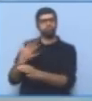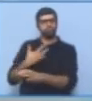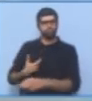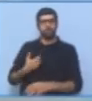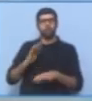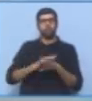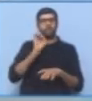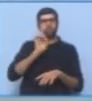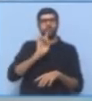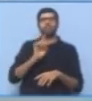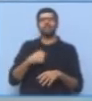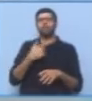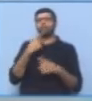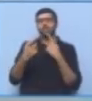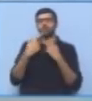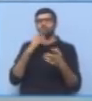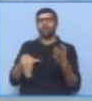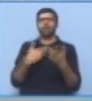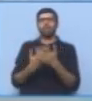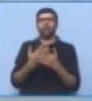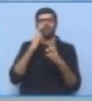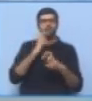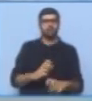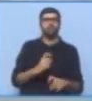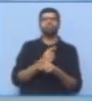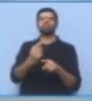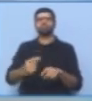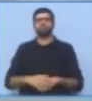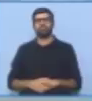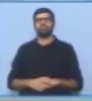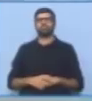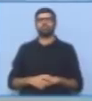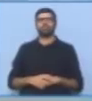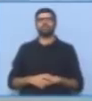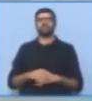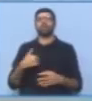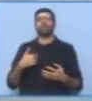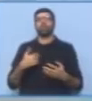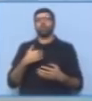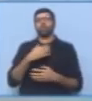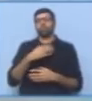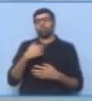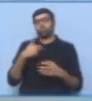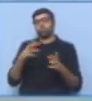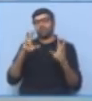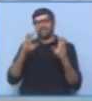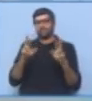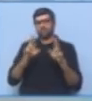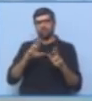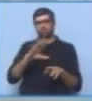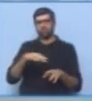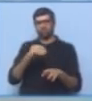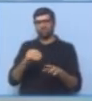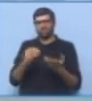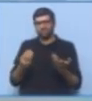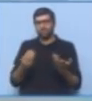creio eu, formular as questões que levaram a esta investigação. Foi, de facto, o mundo onde o tema da esperança não se coloca que